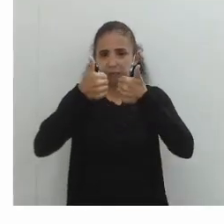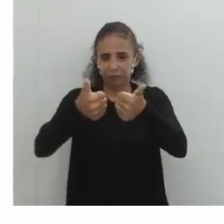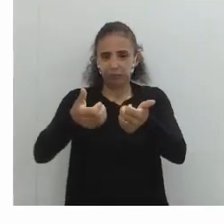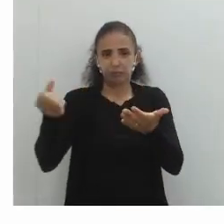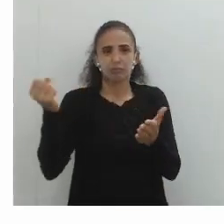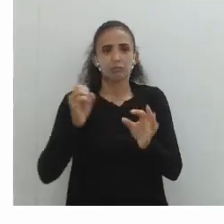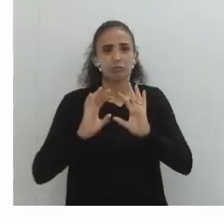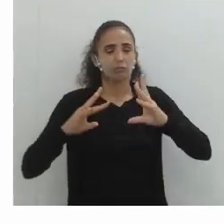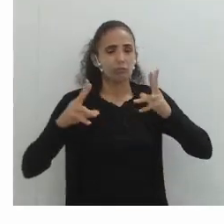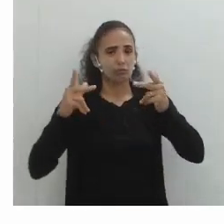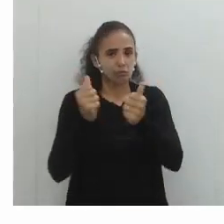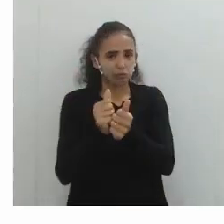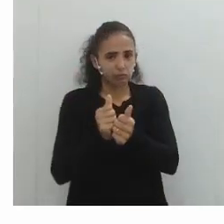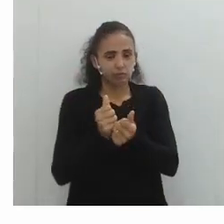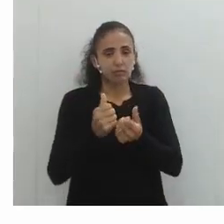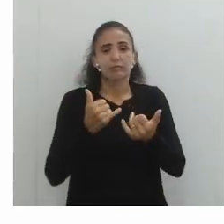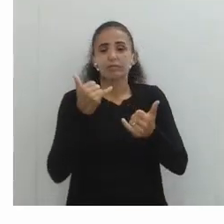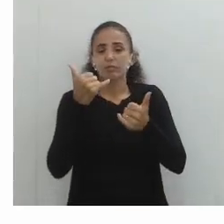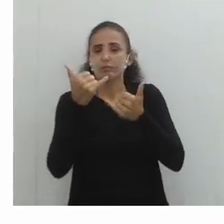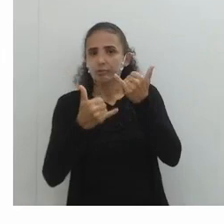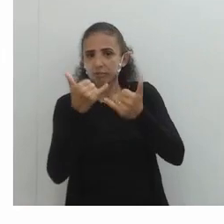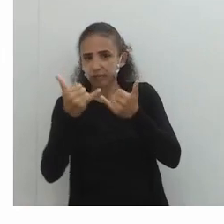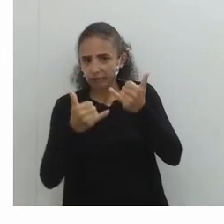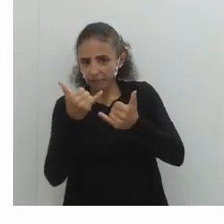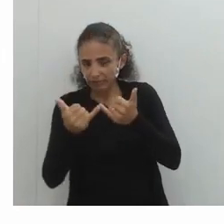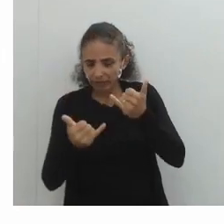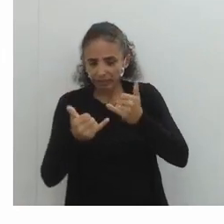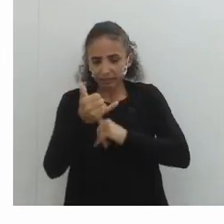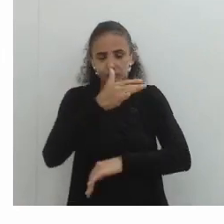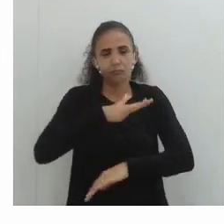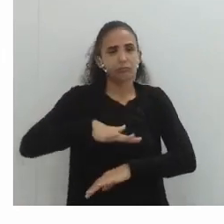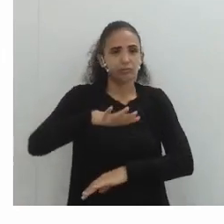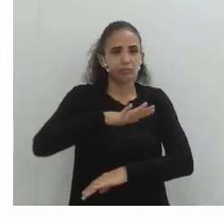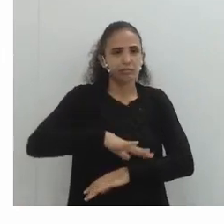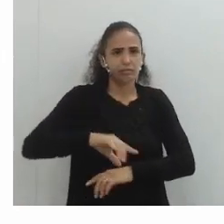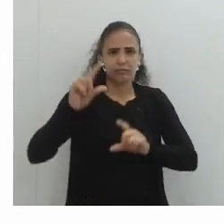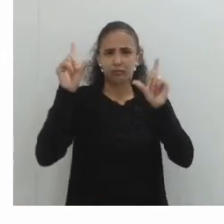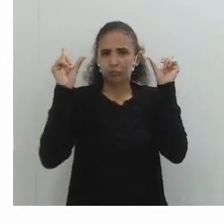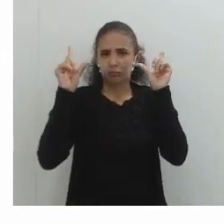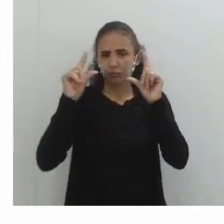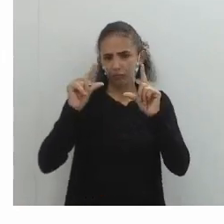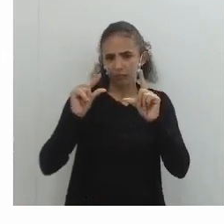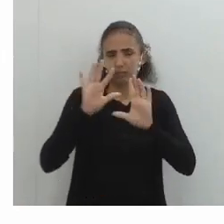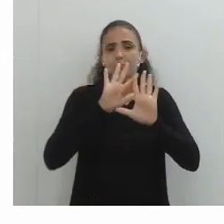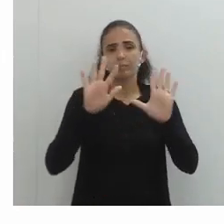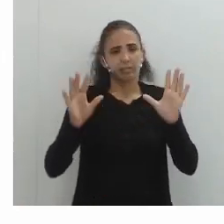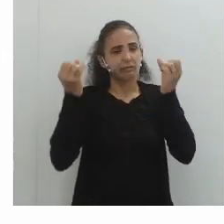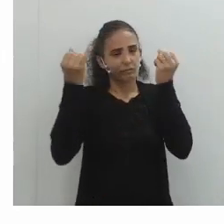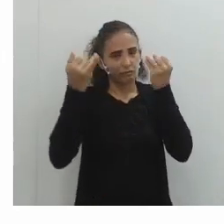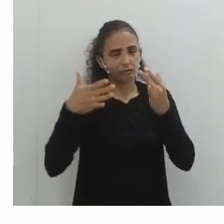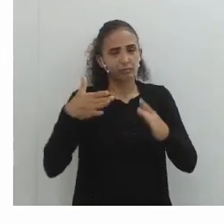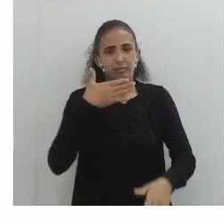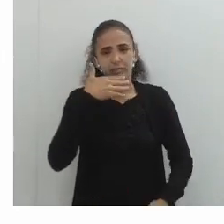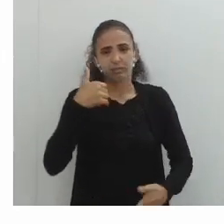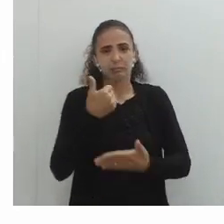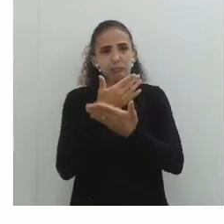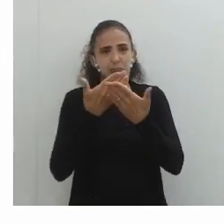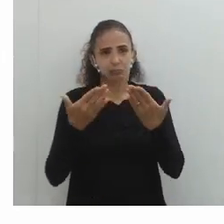dos jogos recreativos. E aí ficou pequenininho na tela, né? Mas vamos lá,